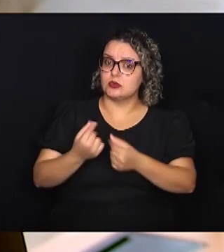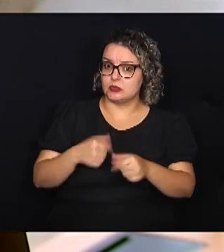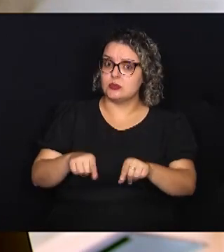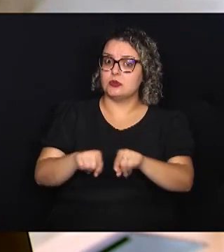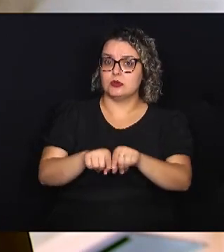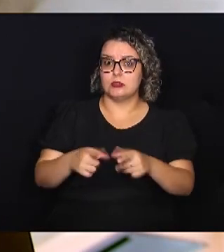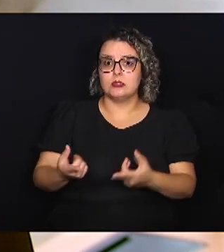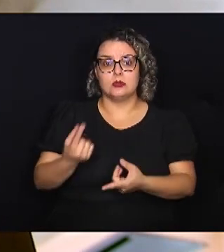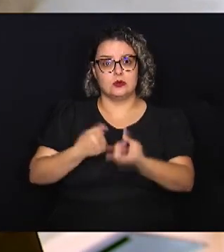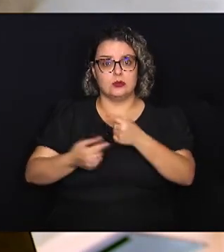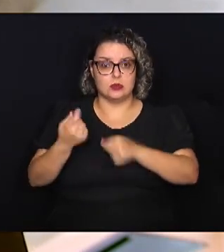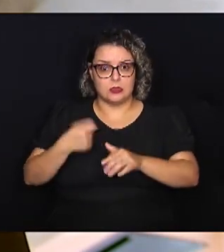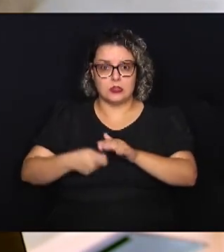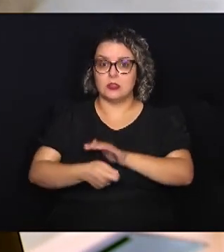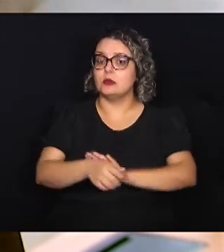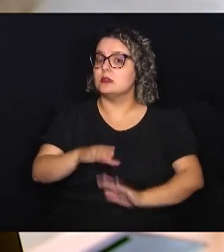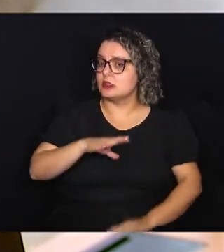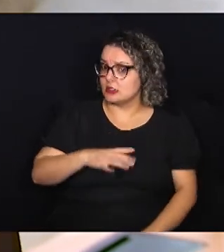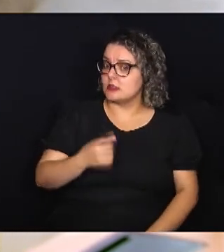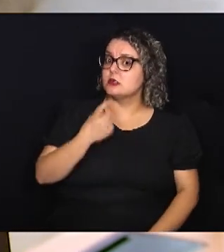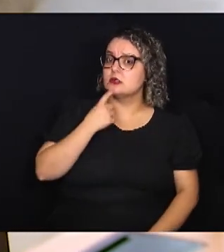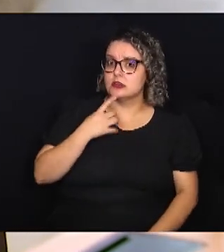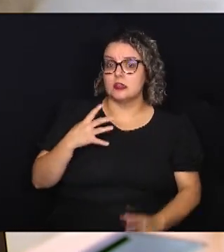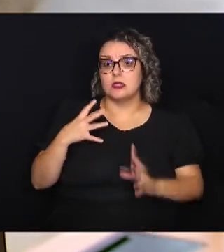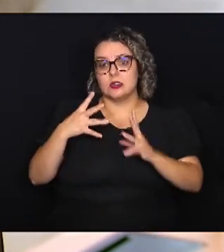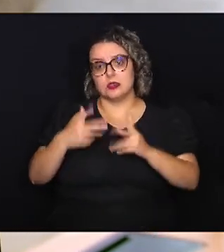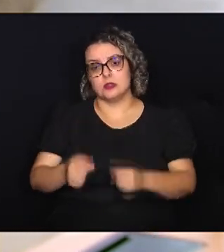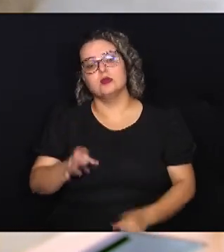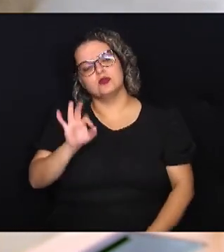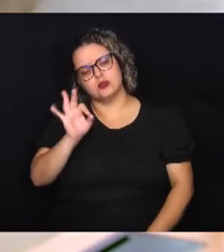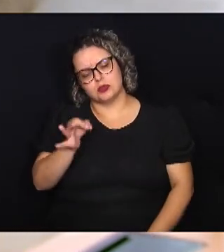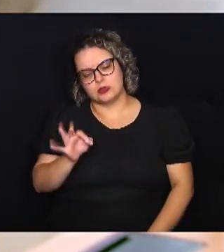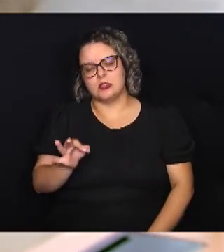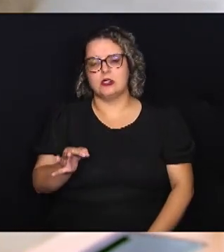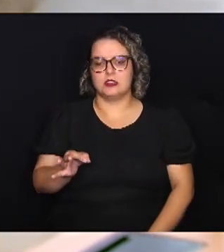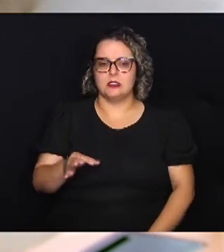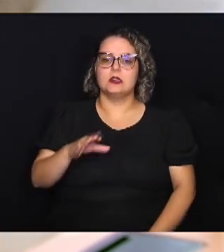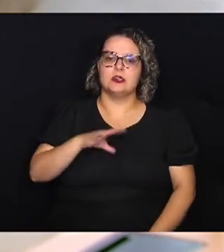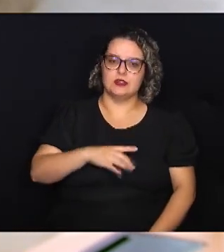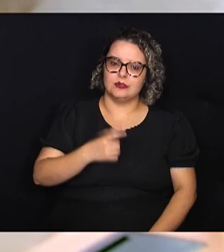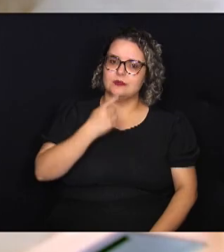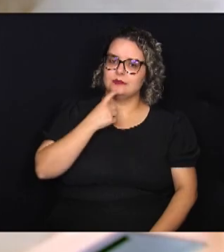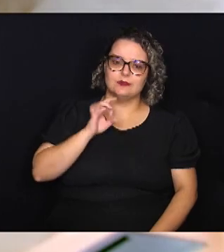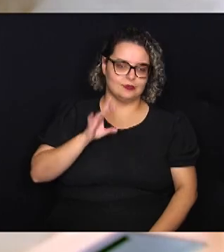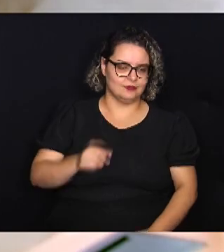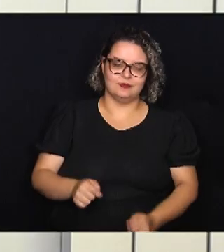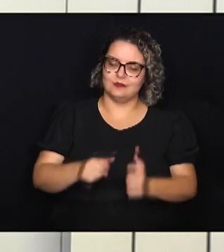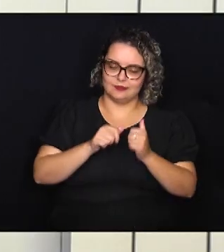Os investimentos na cidade e tudo isso, com certeza, a cidade de Campinas só tem a ganhar.